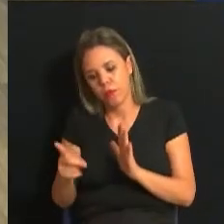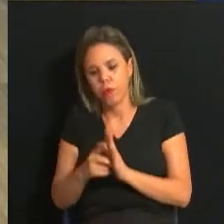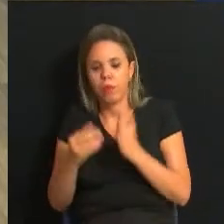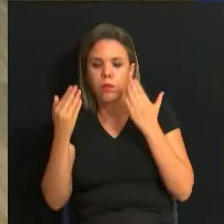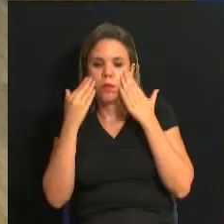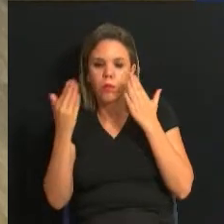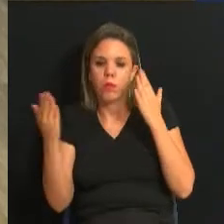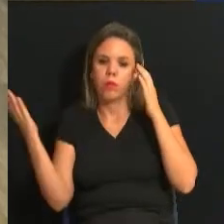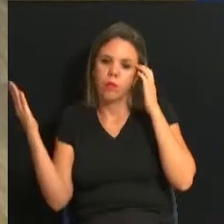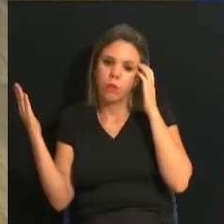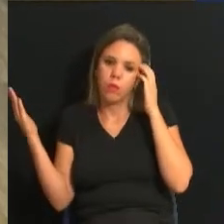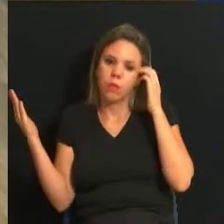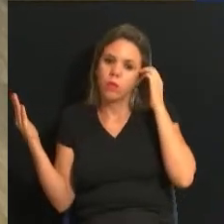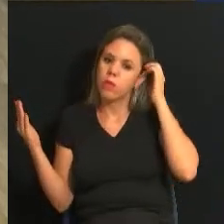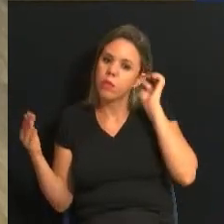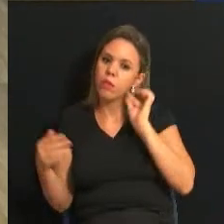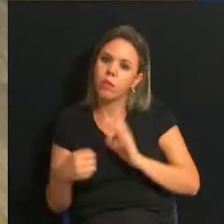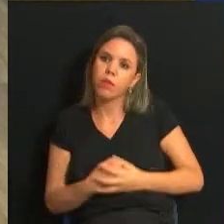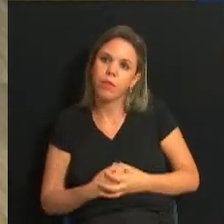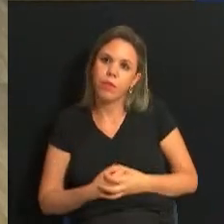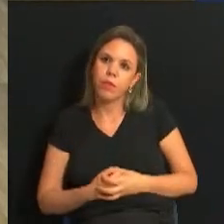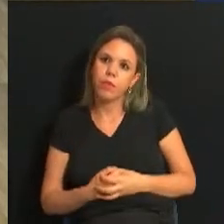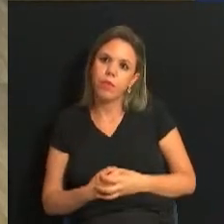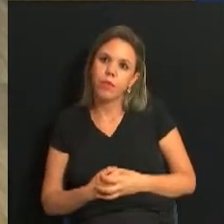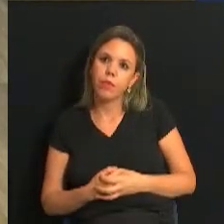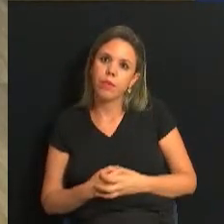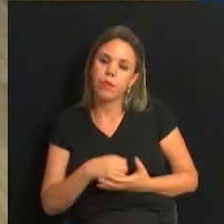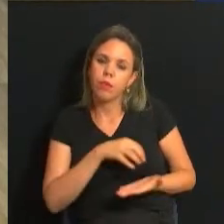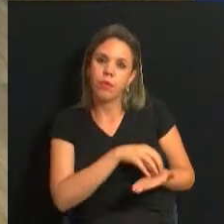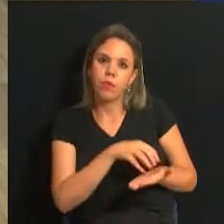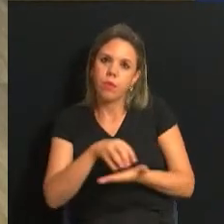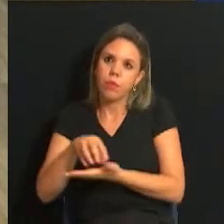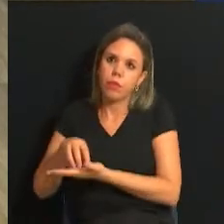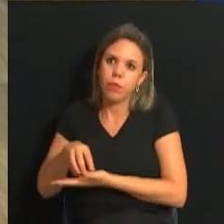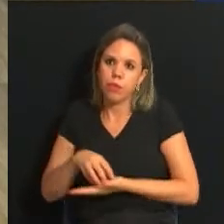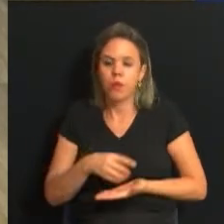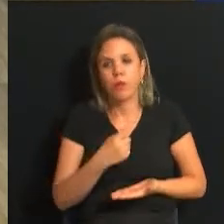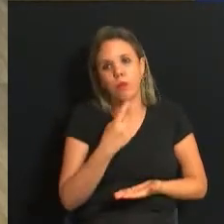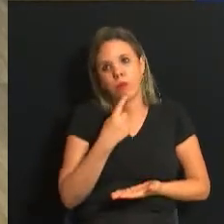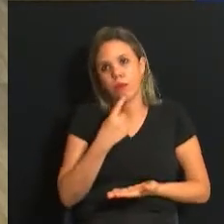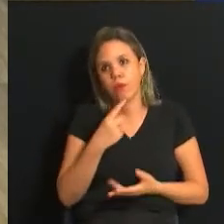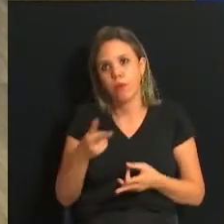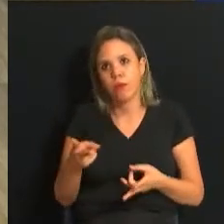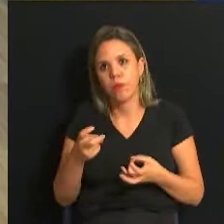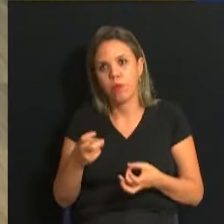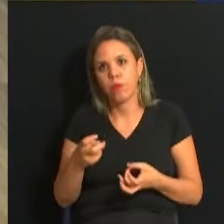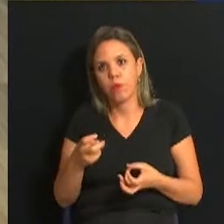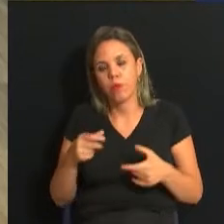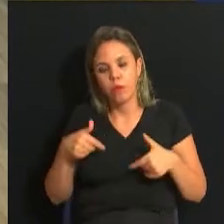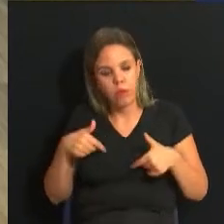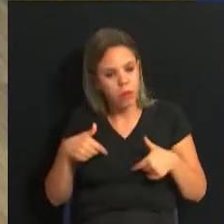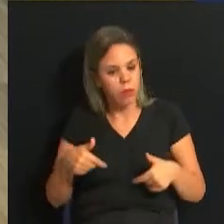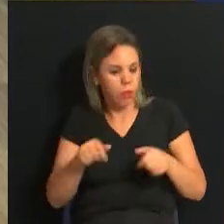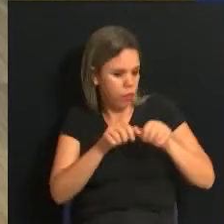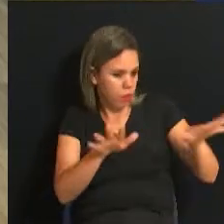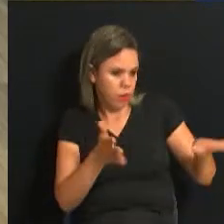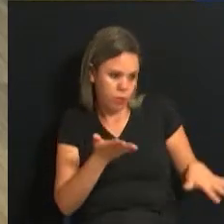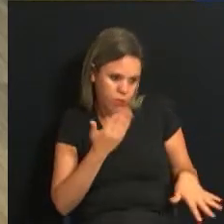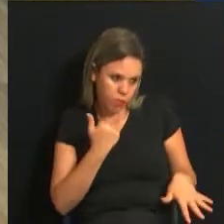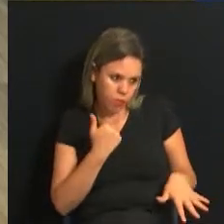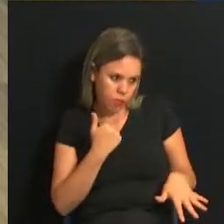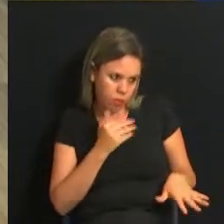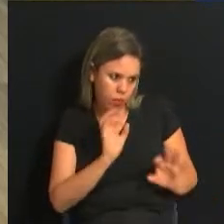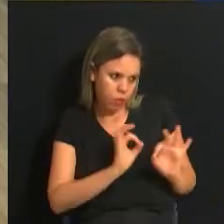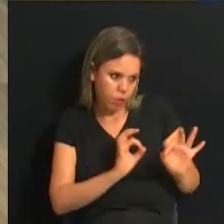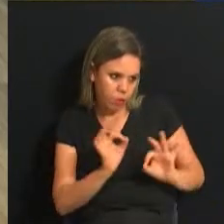desta forma, olha, os órgãos do município, ao identificar ações de distribuição de alimentação preparada